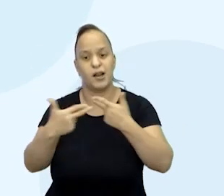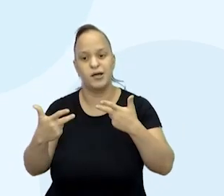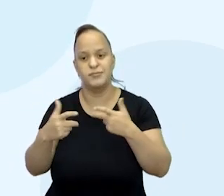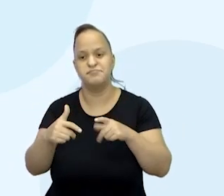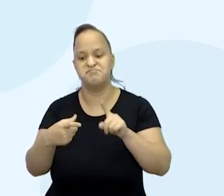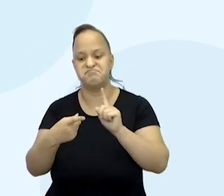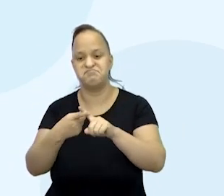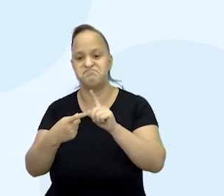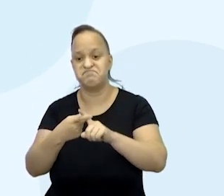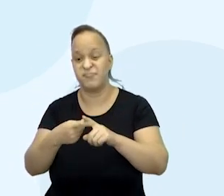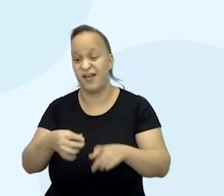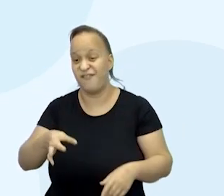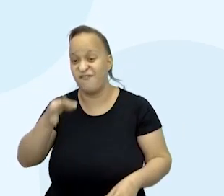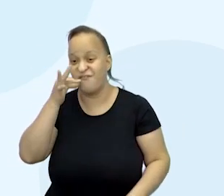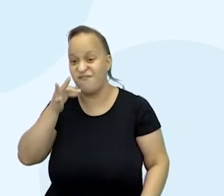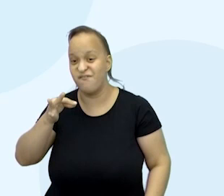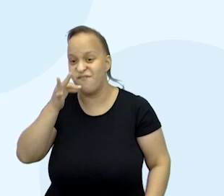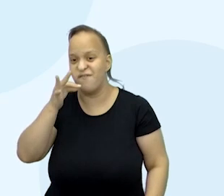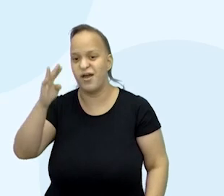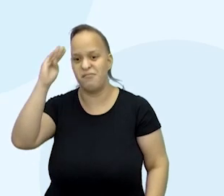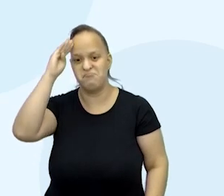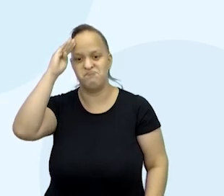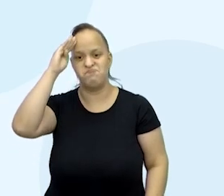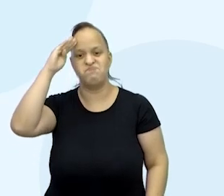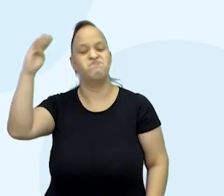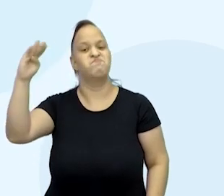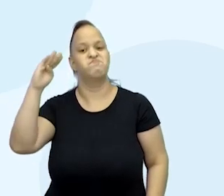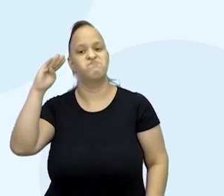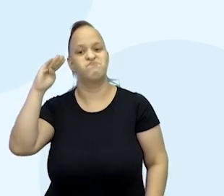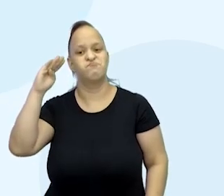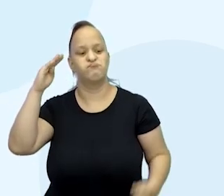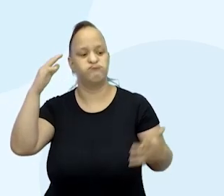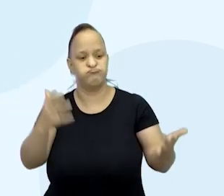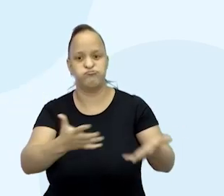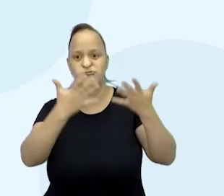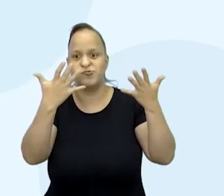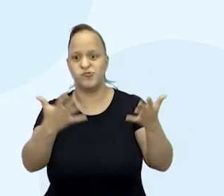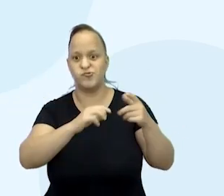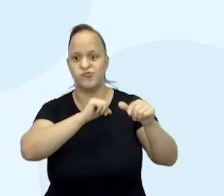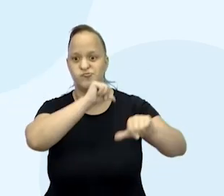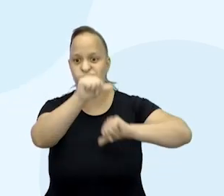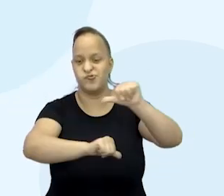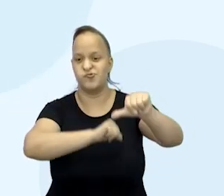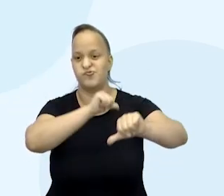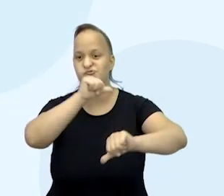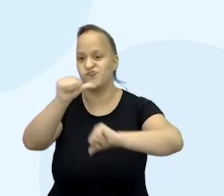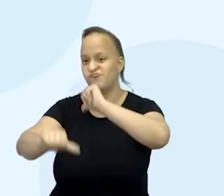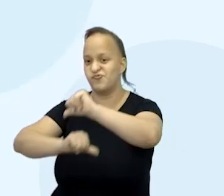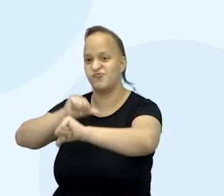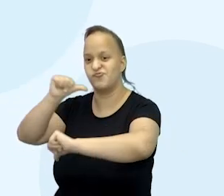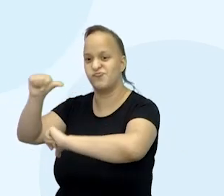café, seu principal produto, impulsionou as principais transformações, atraindo milhares